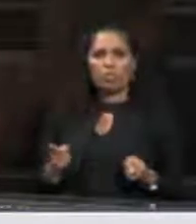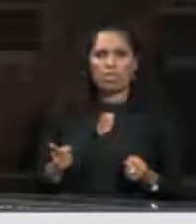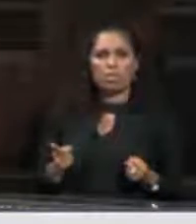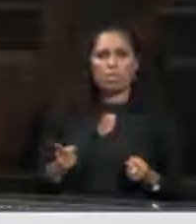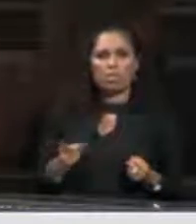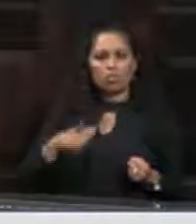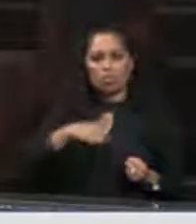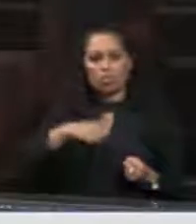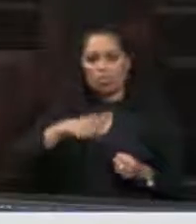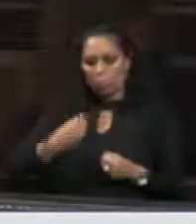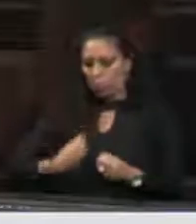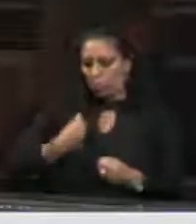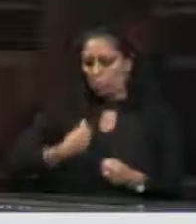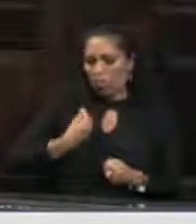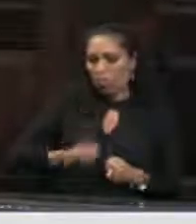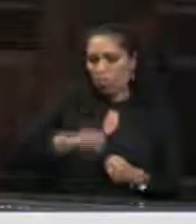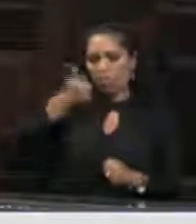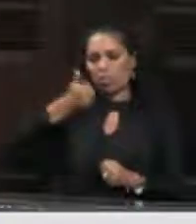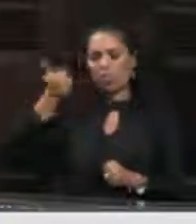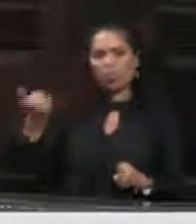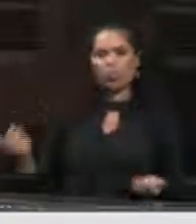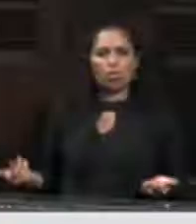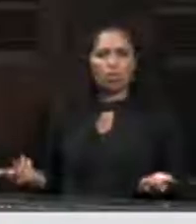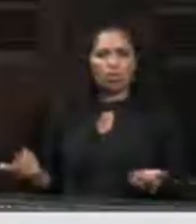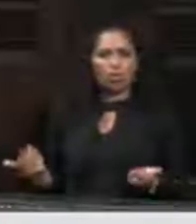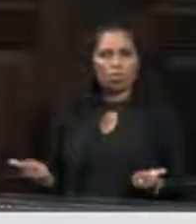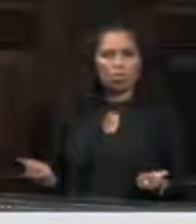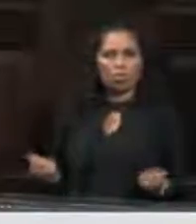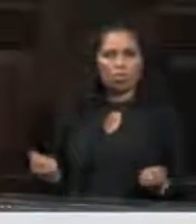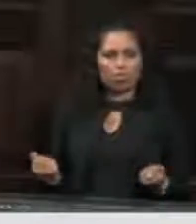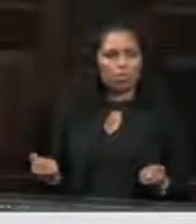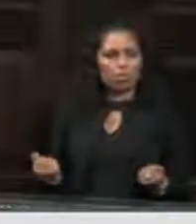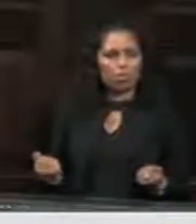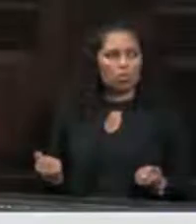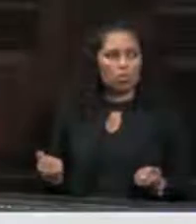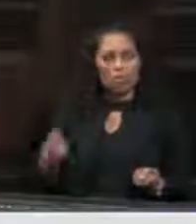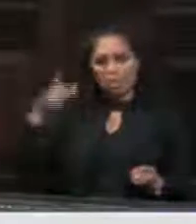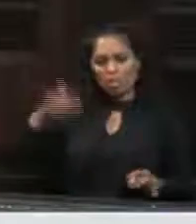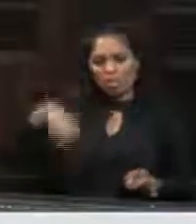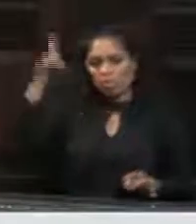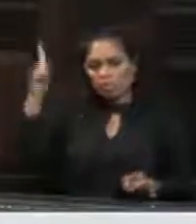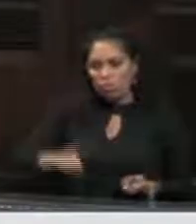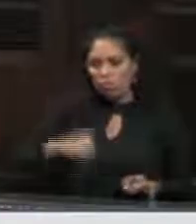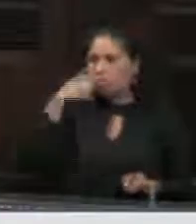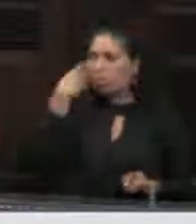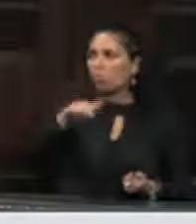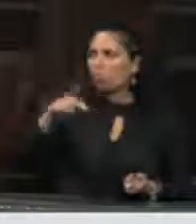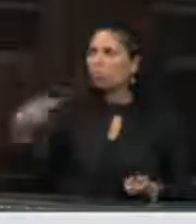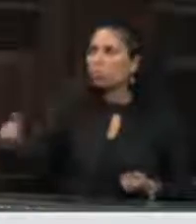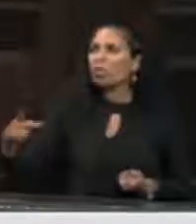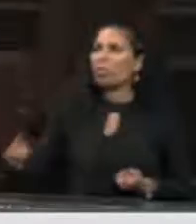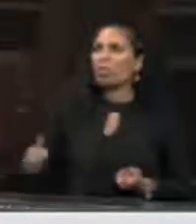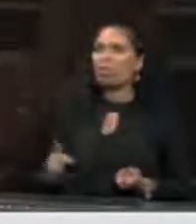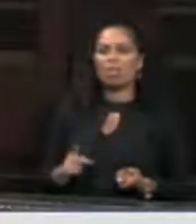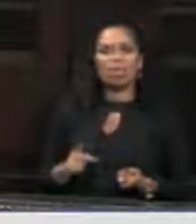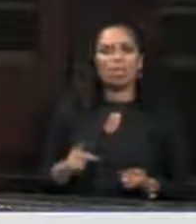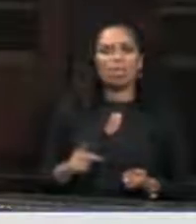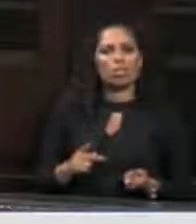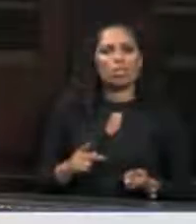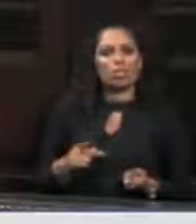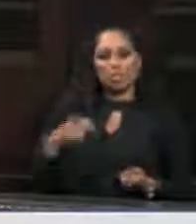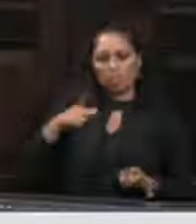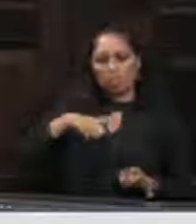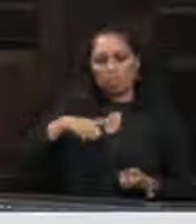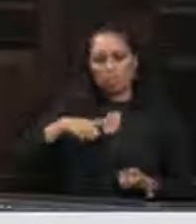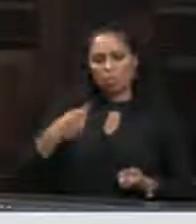com força acumulada, defender aquilo que é direito deles, de ter minimamente uma vida digna.